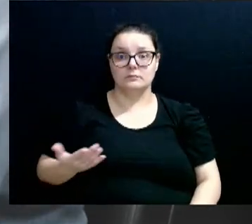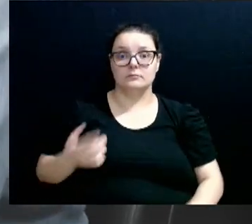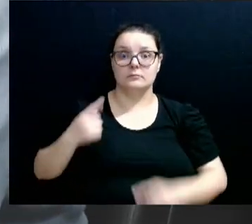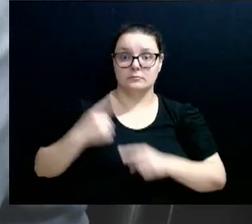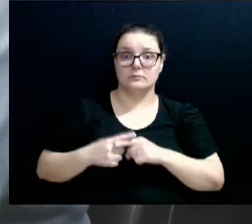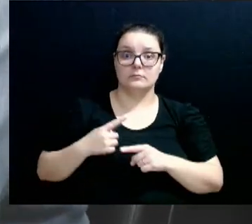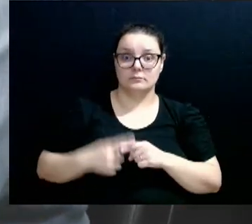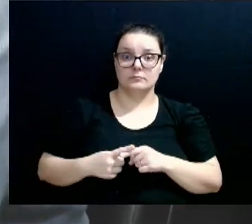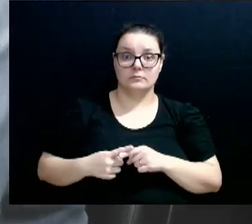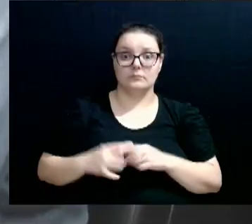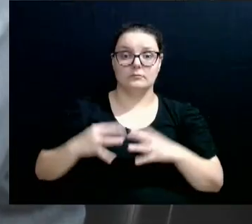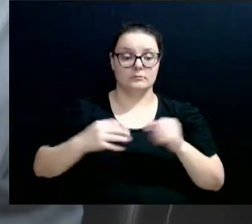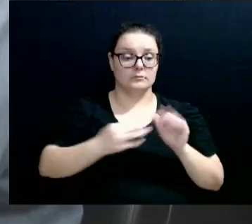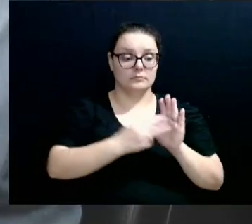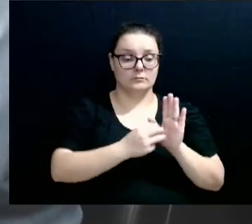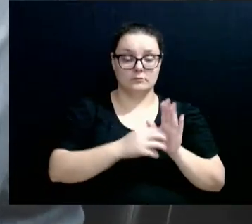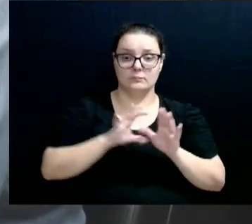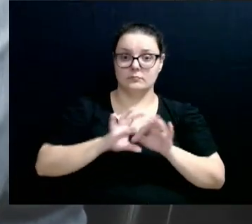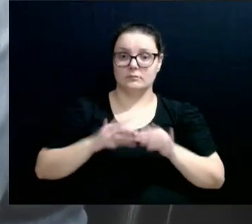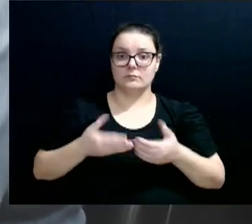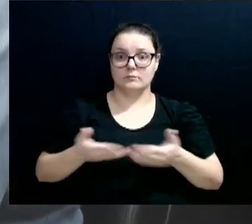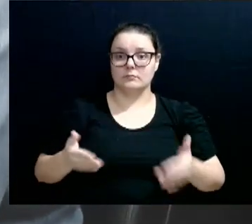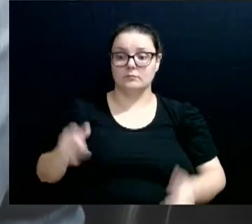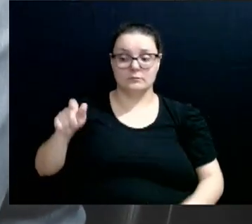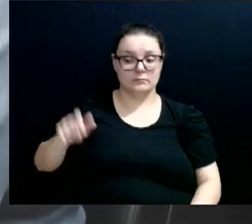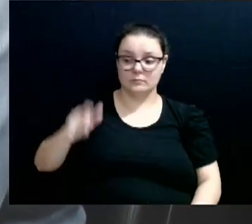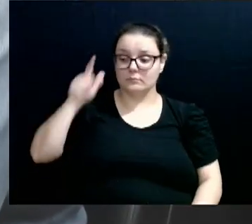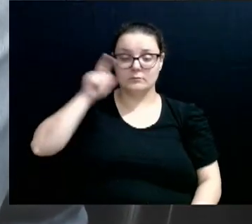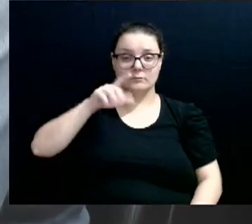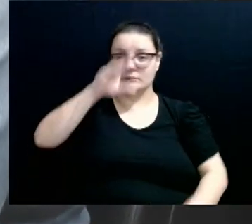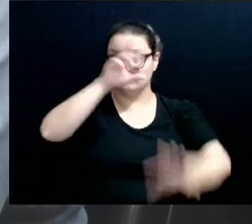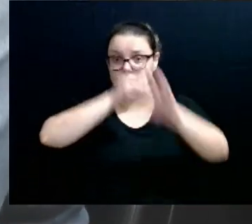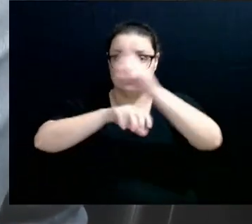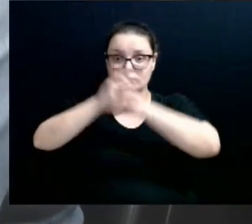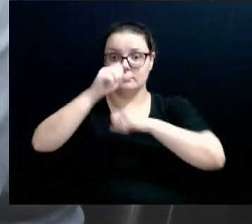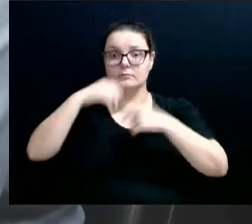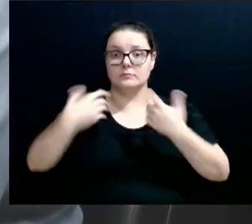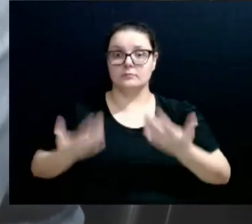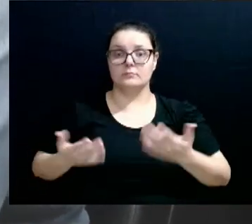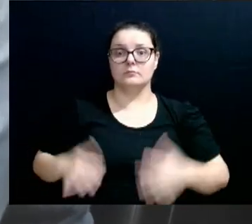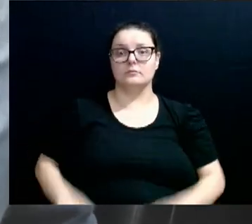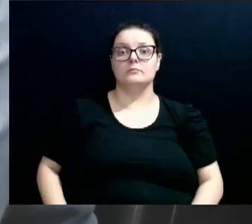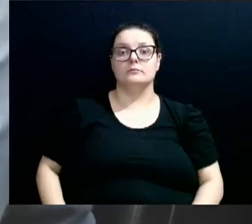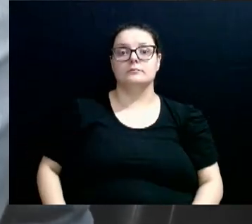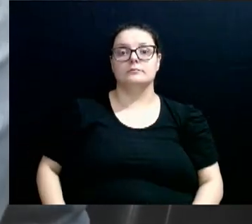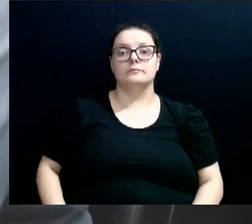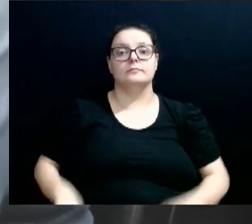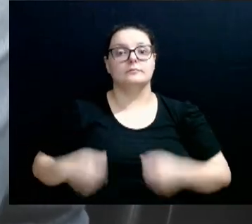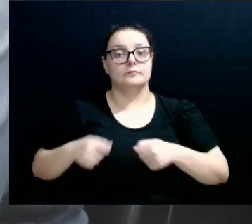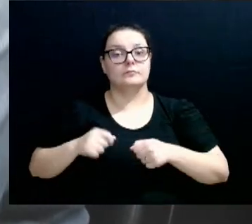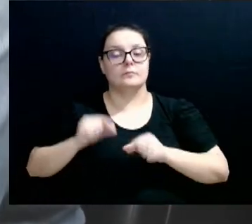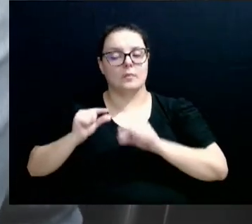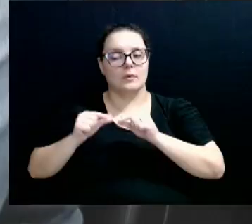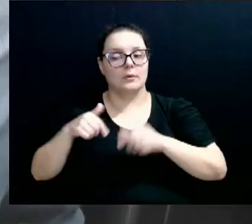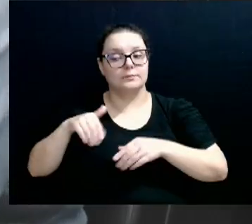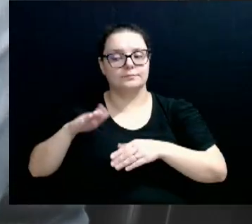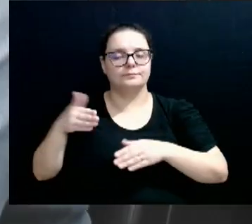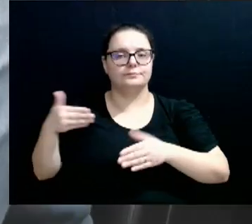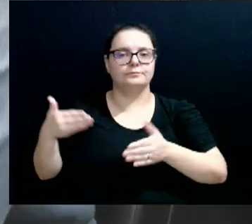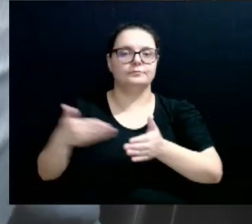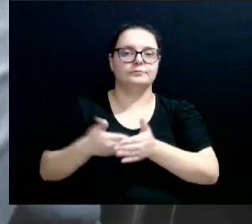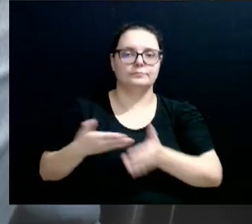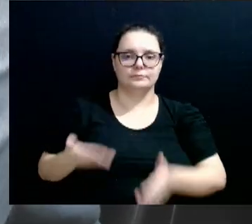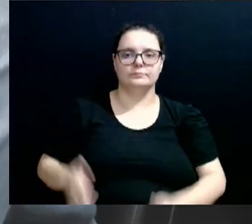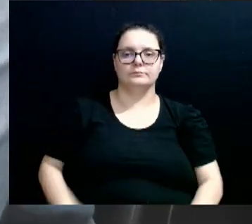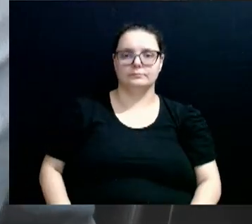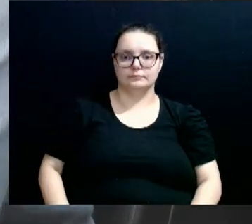metodologia disponível, ele não consegue aprender. Então você precisa ir um pouco além daquilo. Isso tem que ser feito a partir um pouco do diálogo com ele,